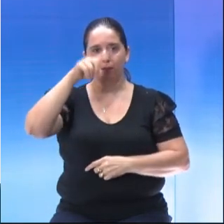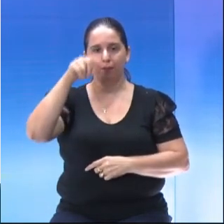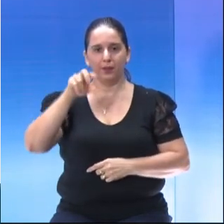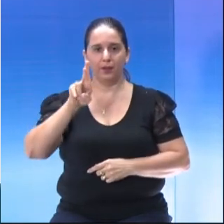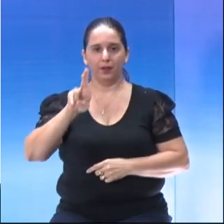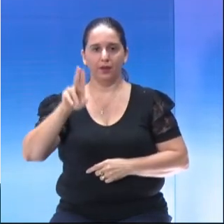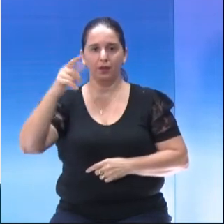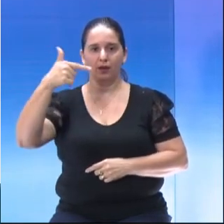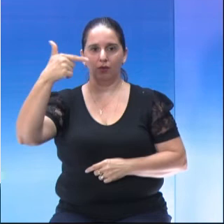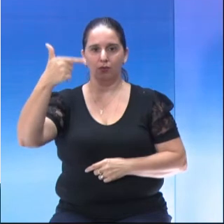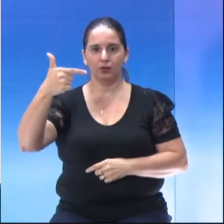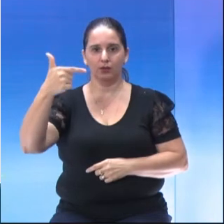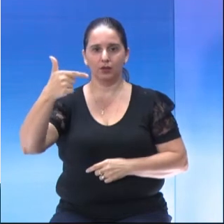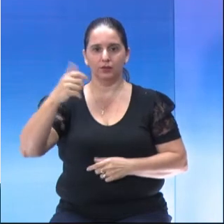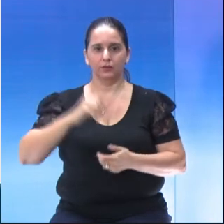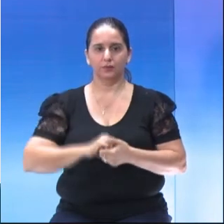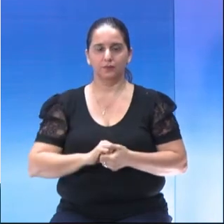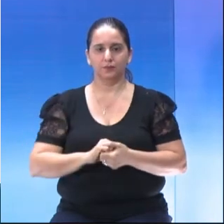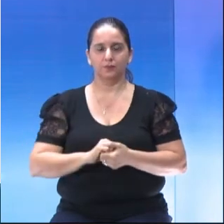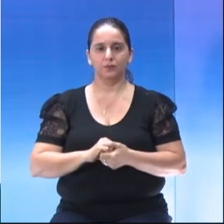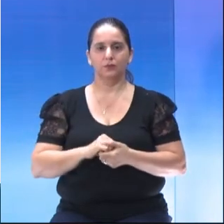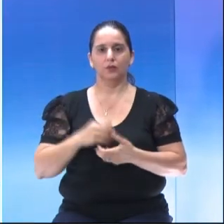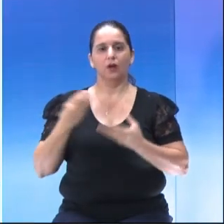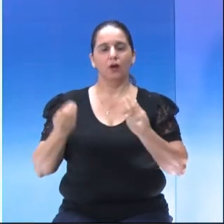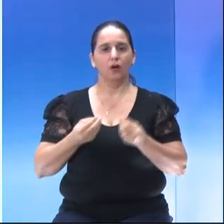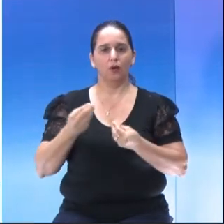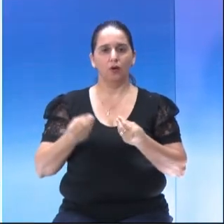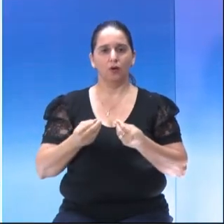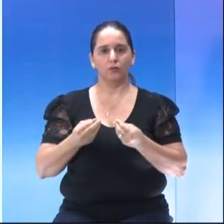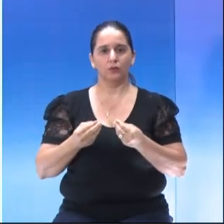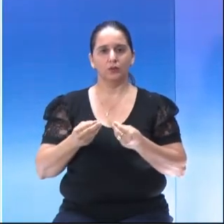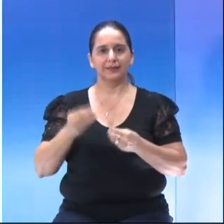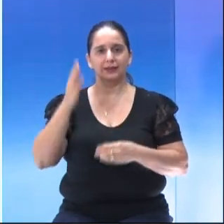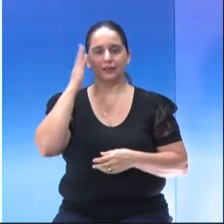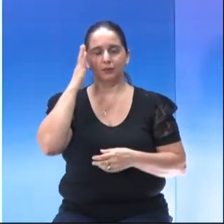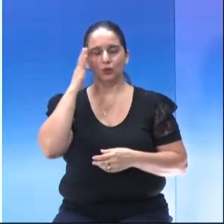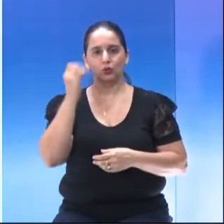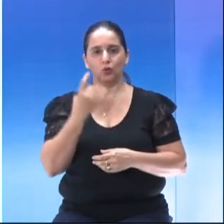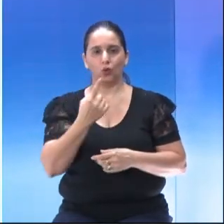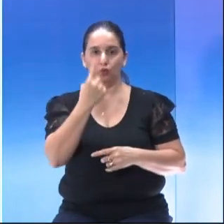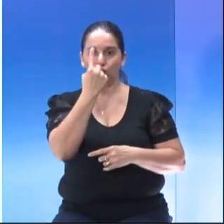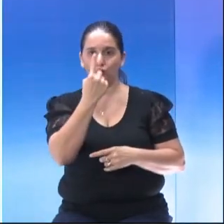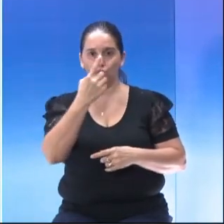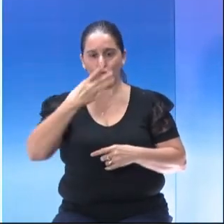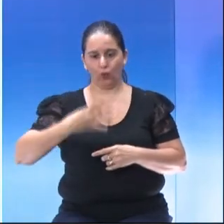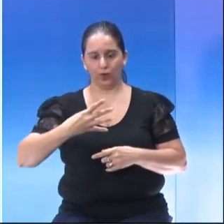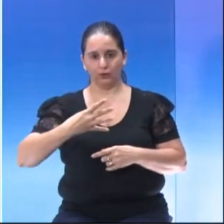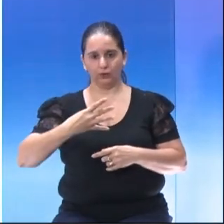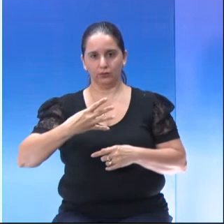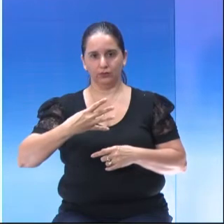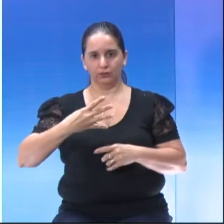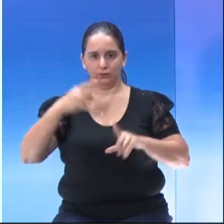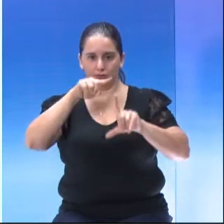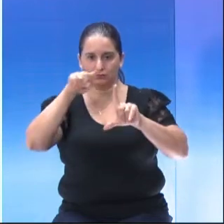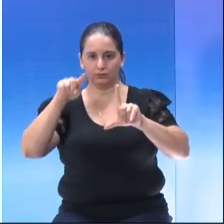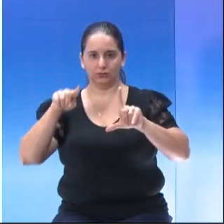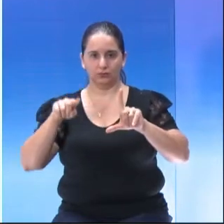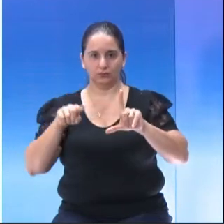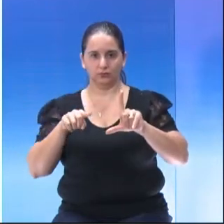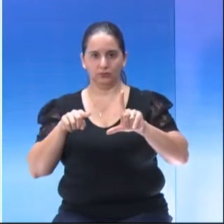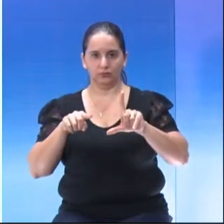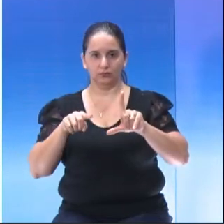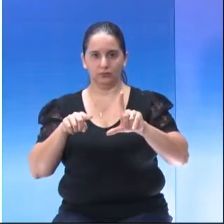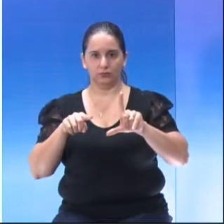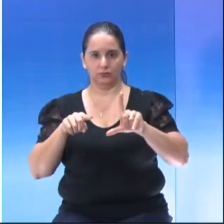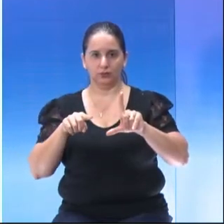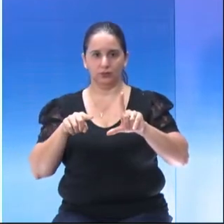ao quadrado. Mas só que nós queremos apenas 1/4 dessa área, certo? A